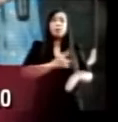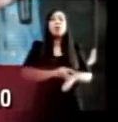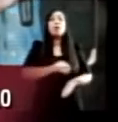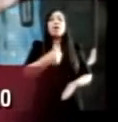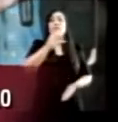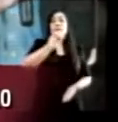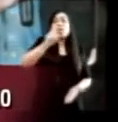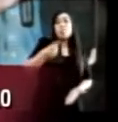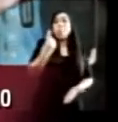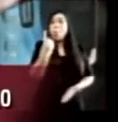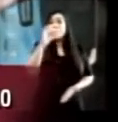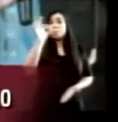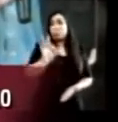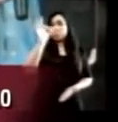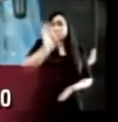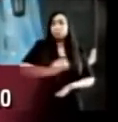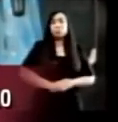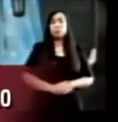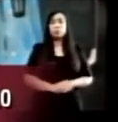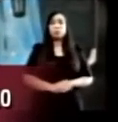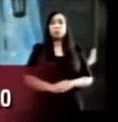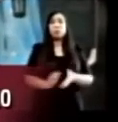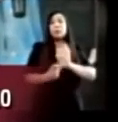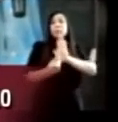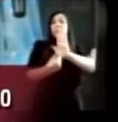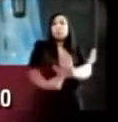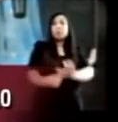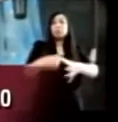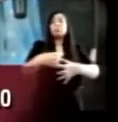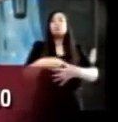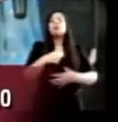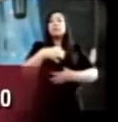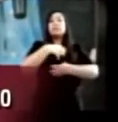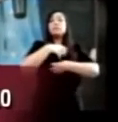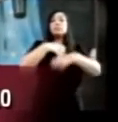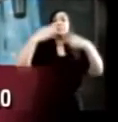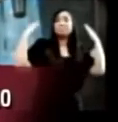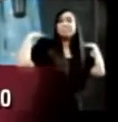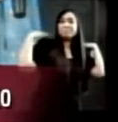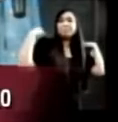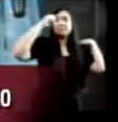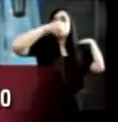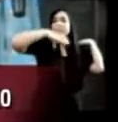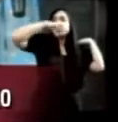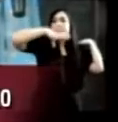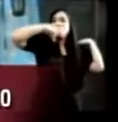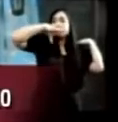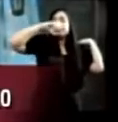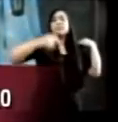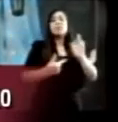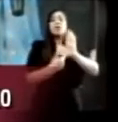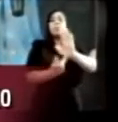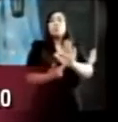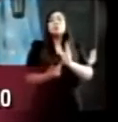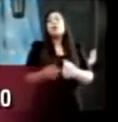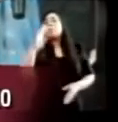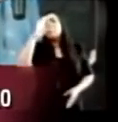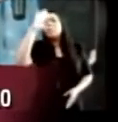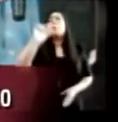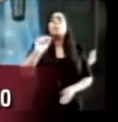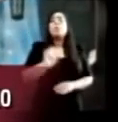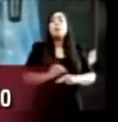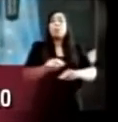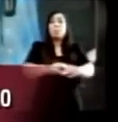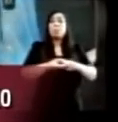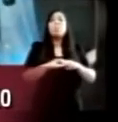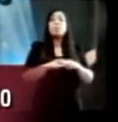10,1% do total. E que apresentaram a síndrome respiratória aguda grave, que é caracterizada principalmente por